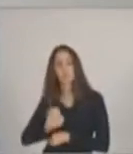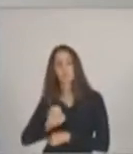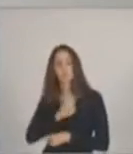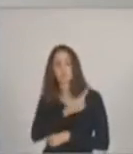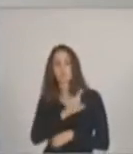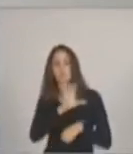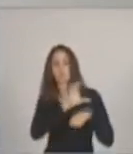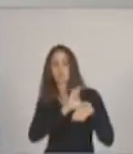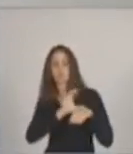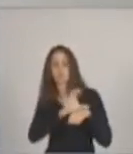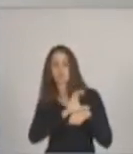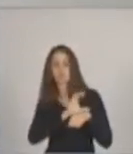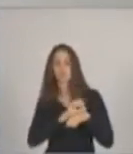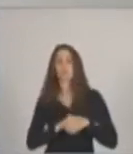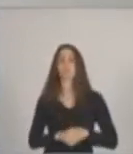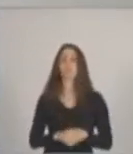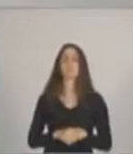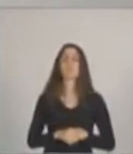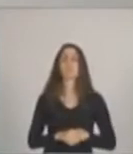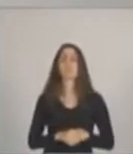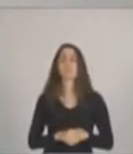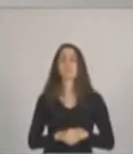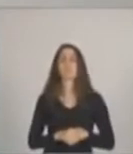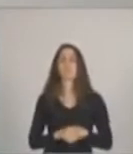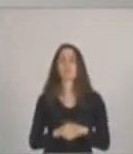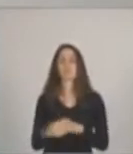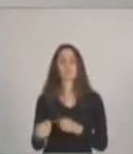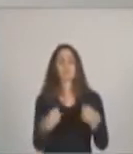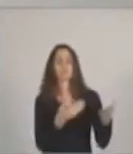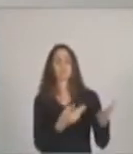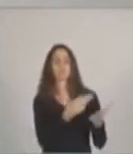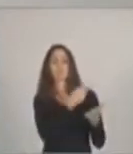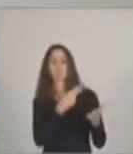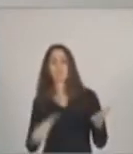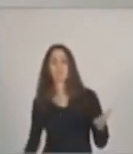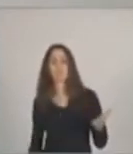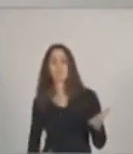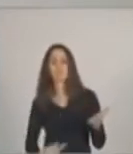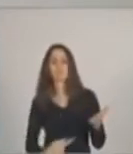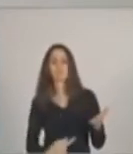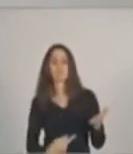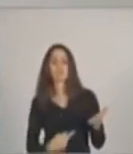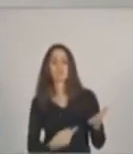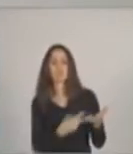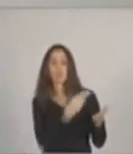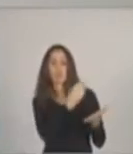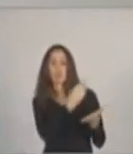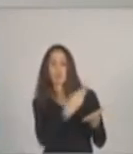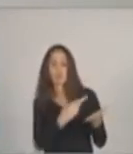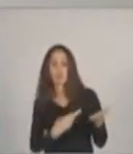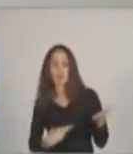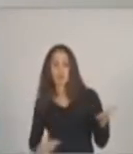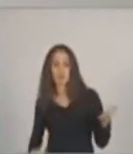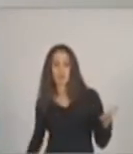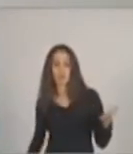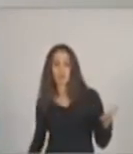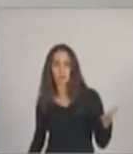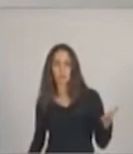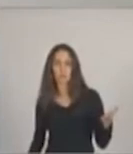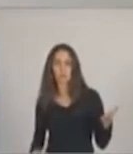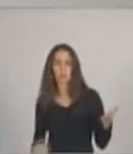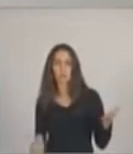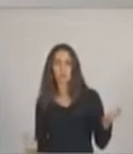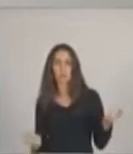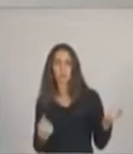legislativa. A partir do momento que é entregue ao presidente um relatório que o teor dele é todo contrário, de forma incisiva, como